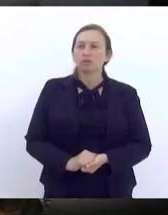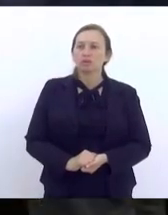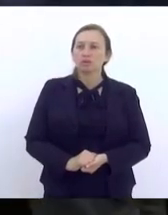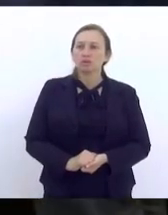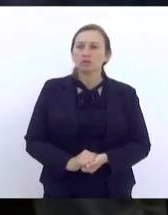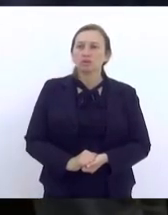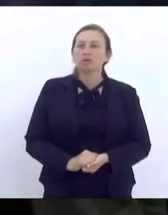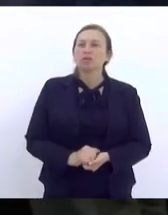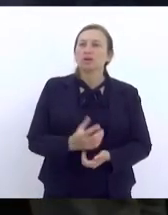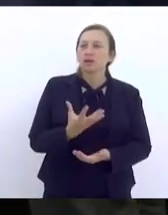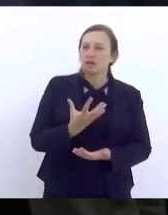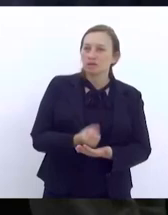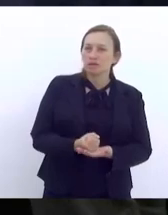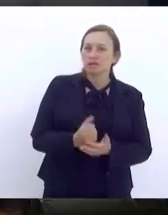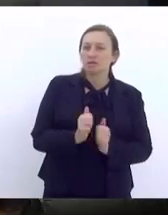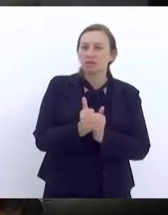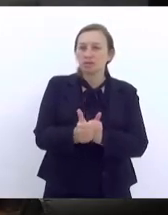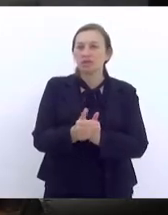favorável